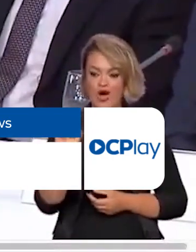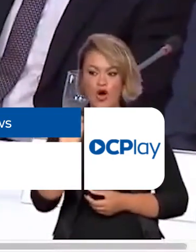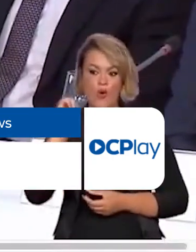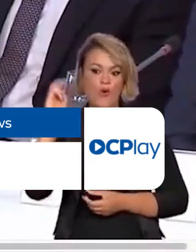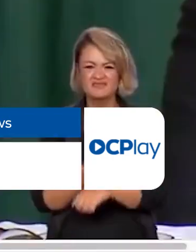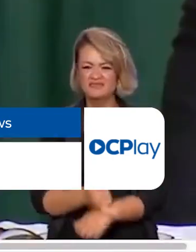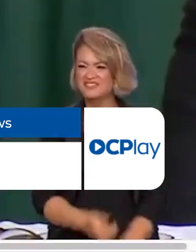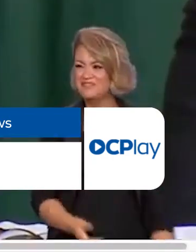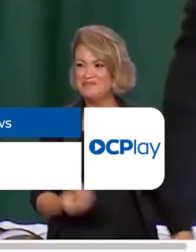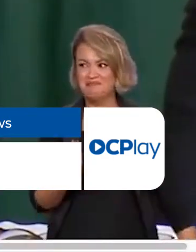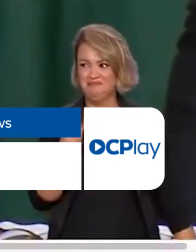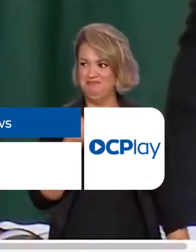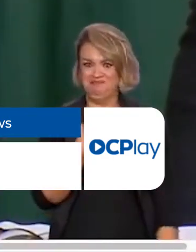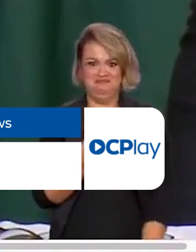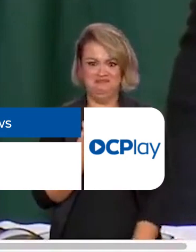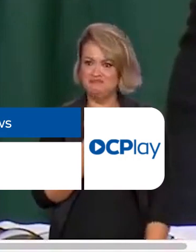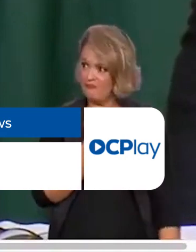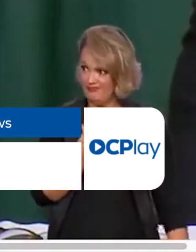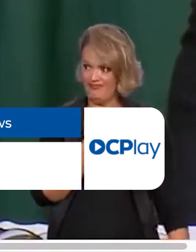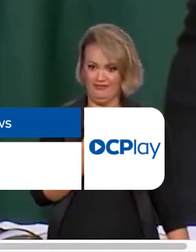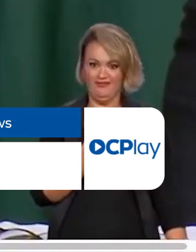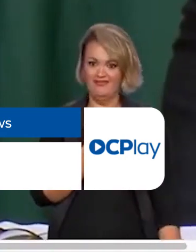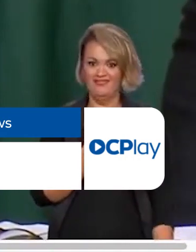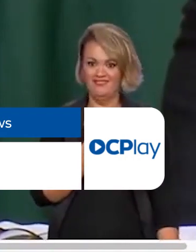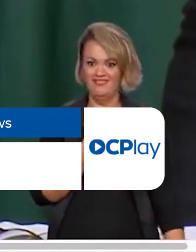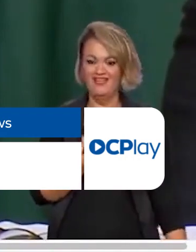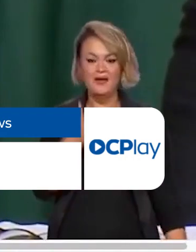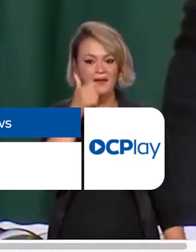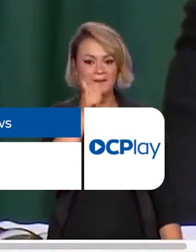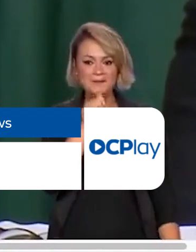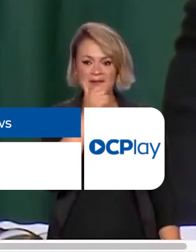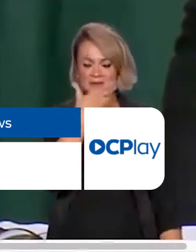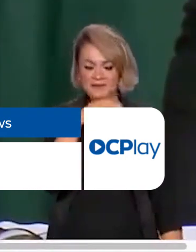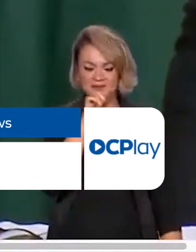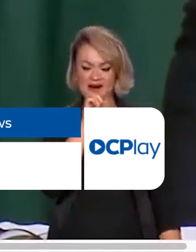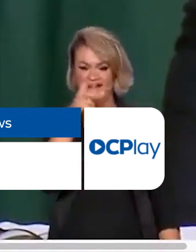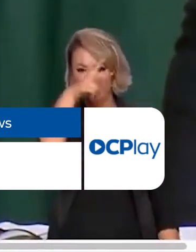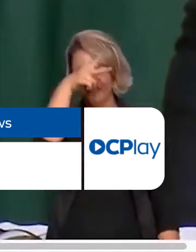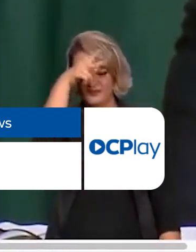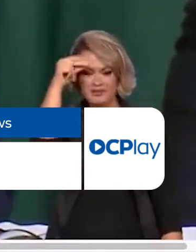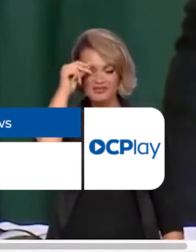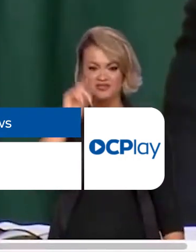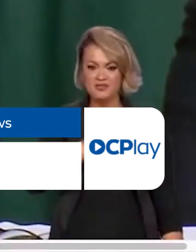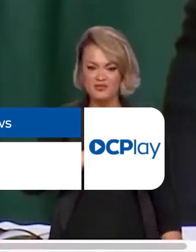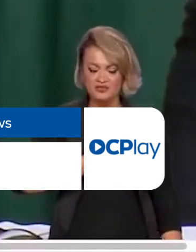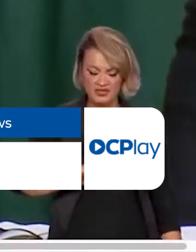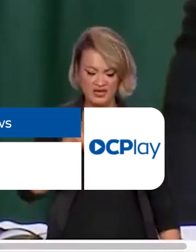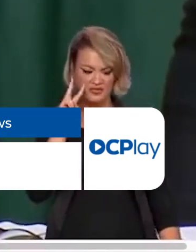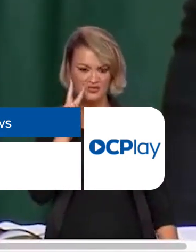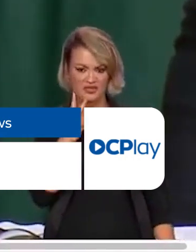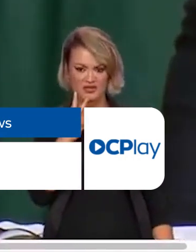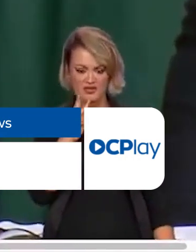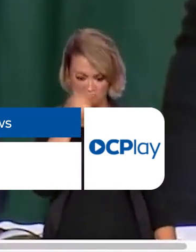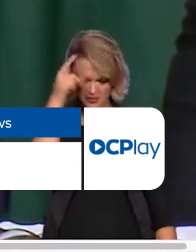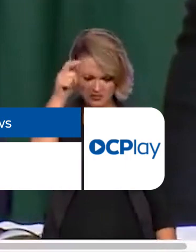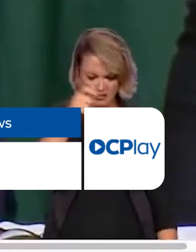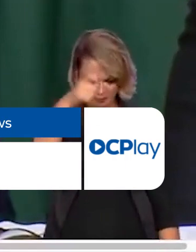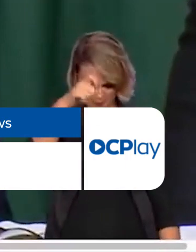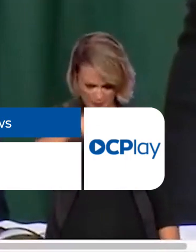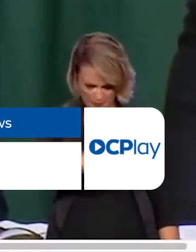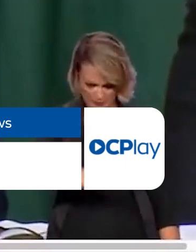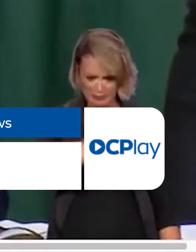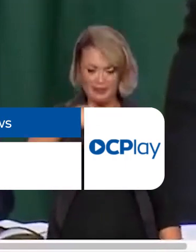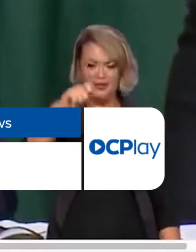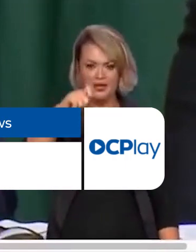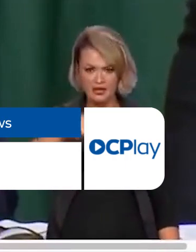nesta terça-feira. Em seu discurso, Lula falou acreditar que as plataformas digitais e as famílias devem ser chamadas a colaborar